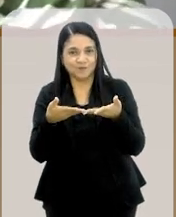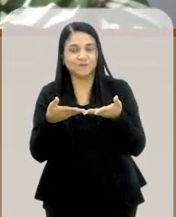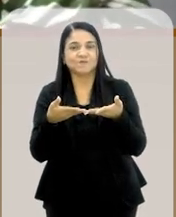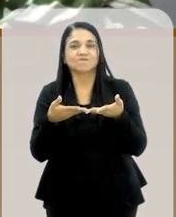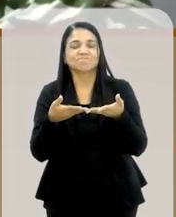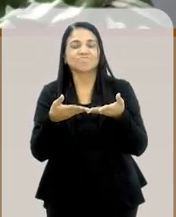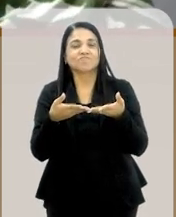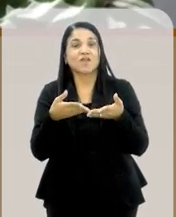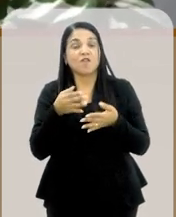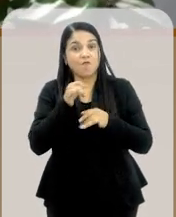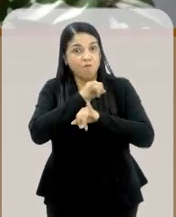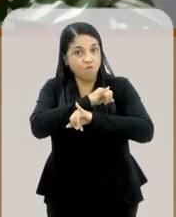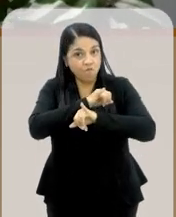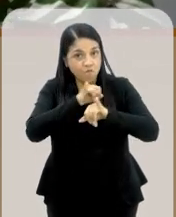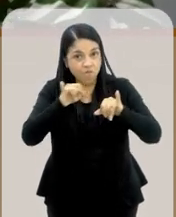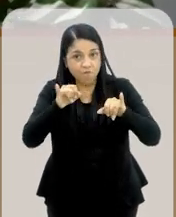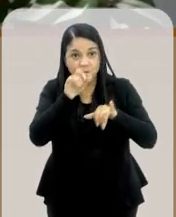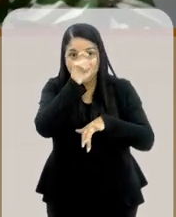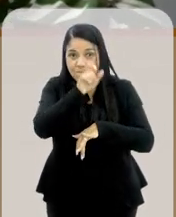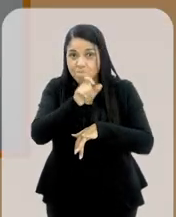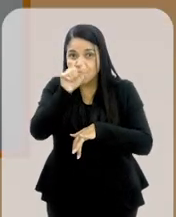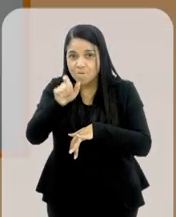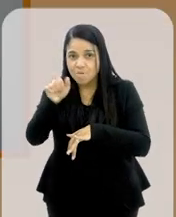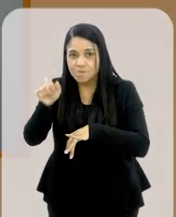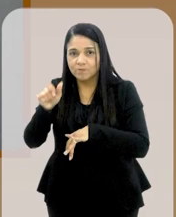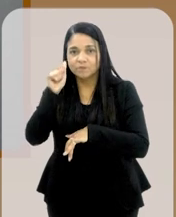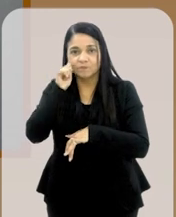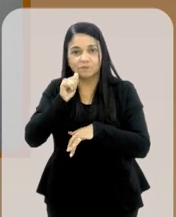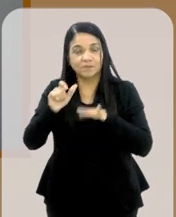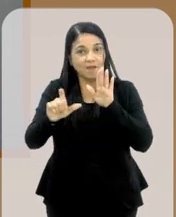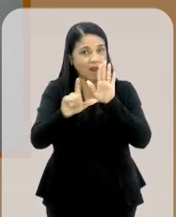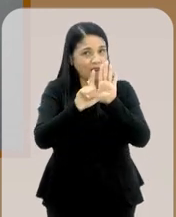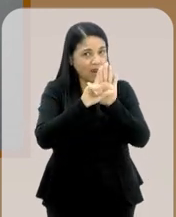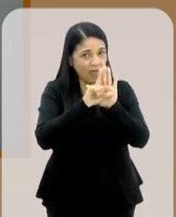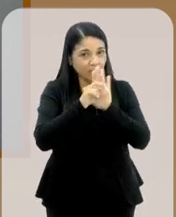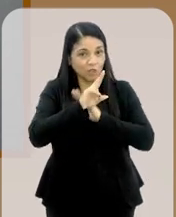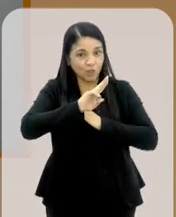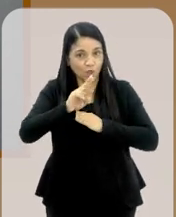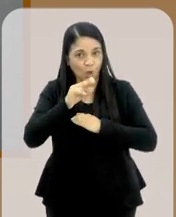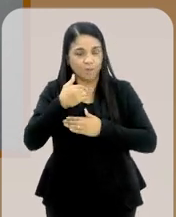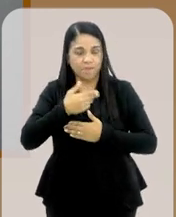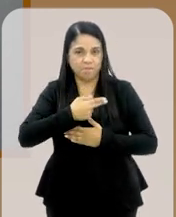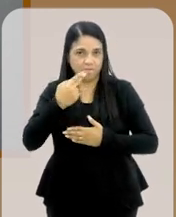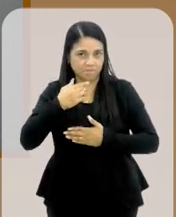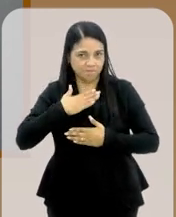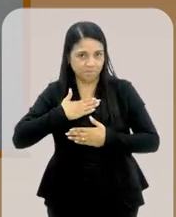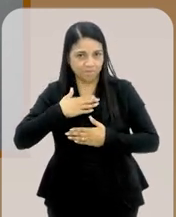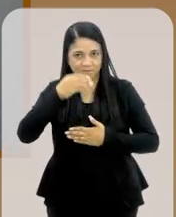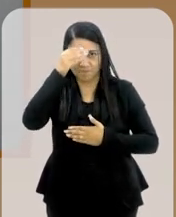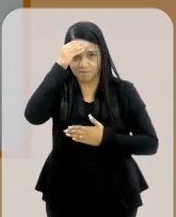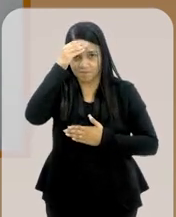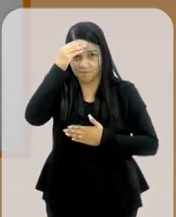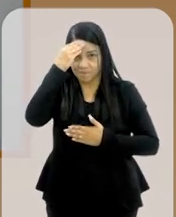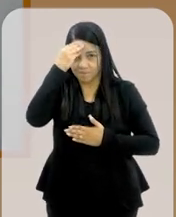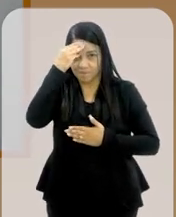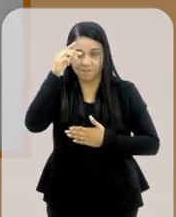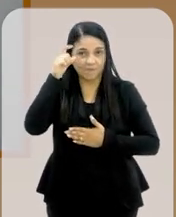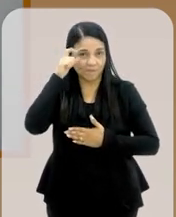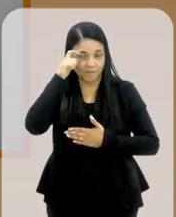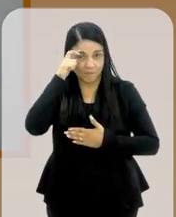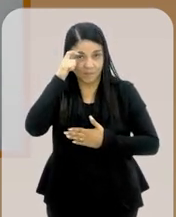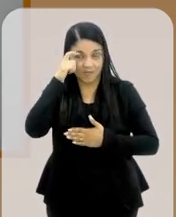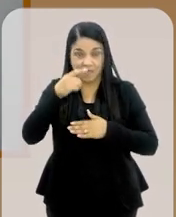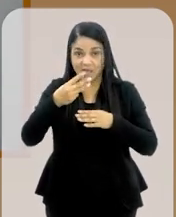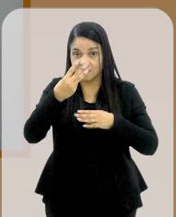encontro, de dizer para todas as mulheres que a lei batizada com meu nome é considerada uma